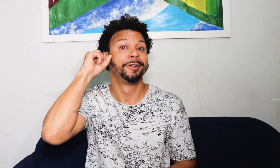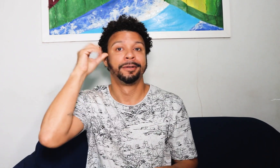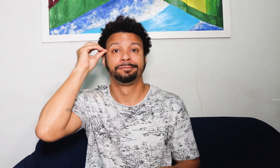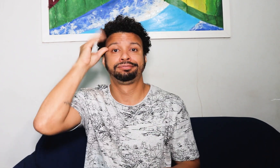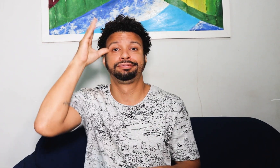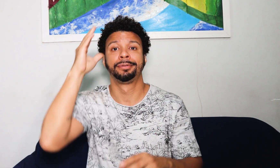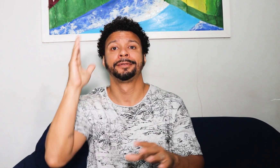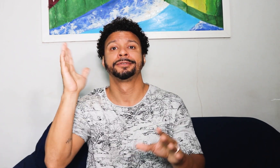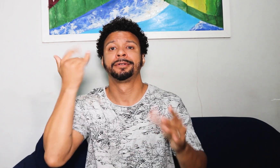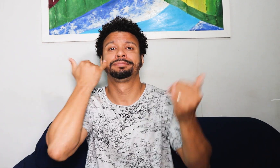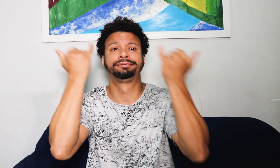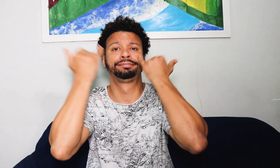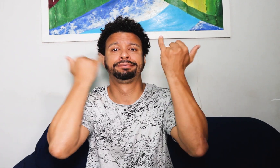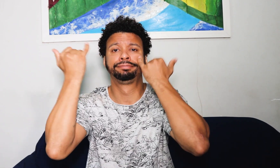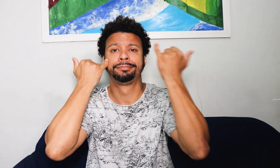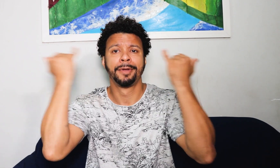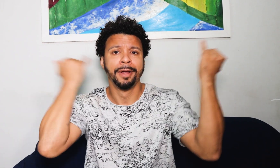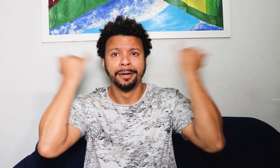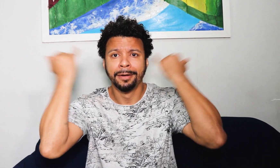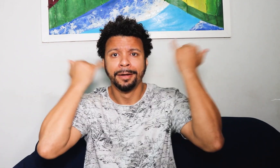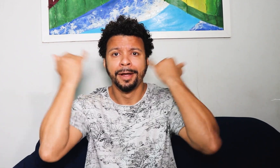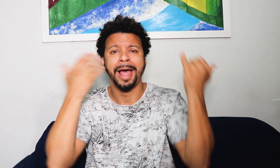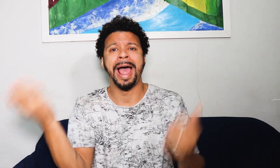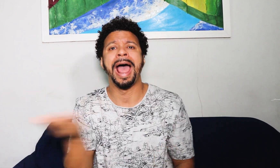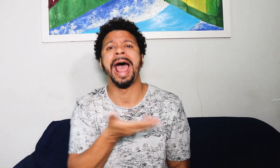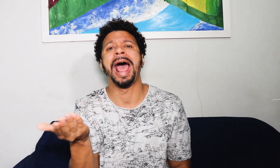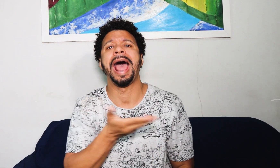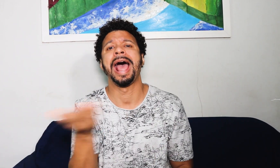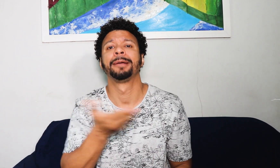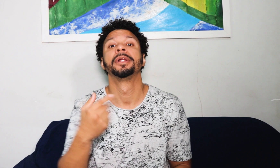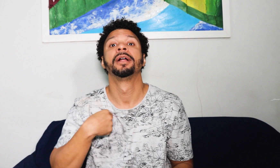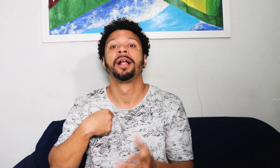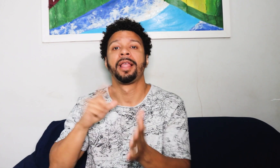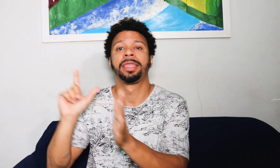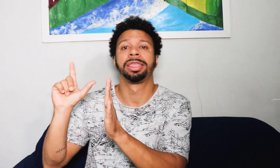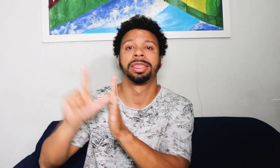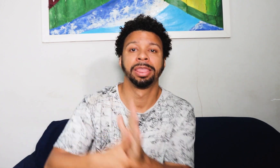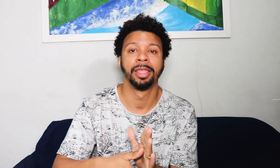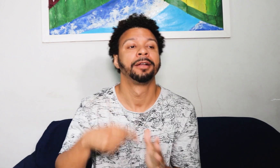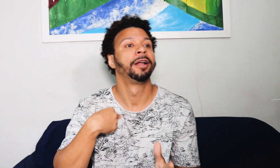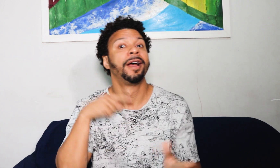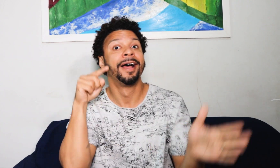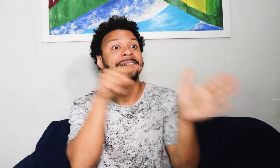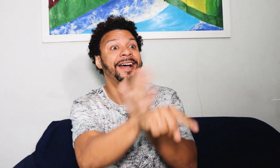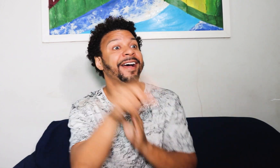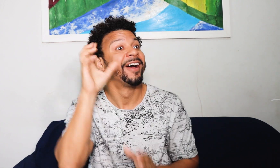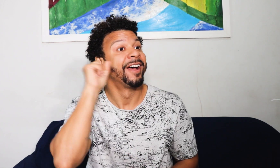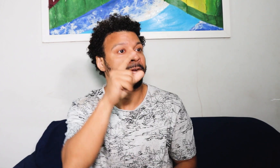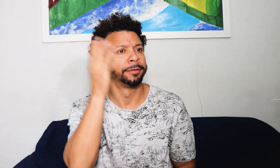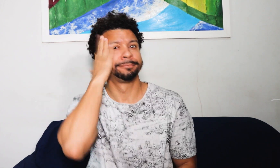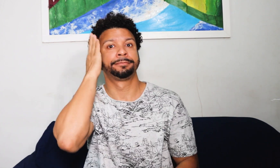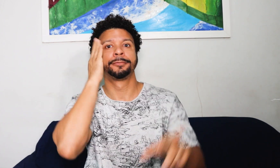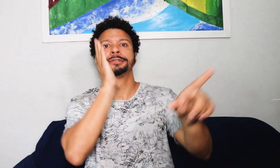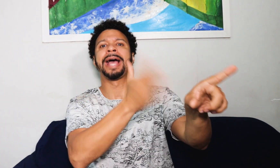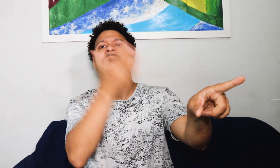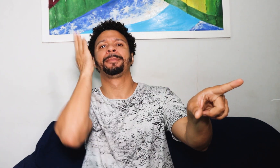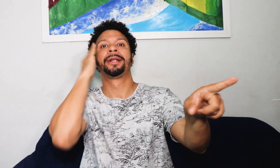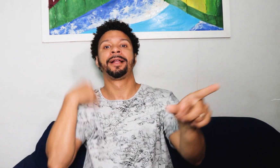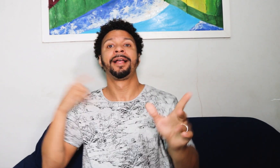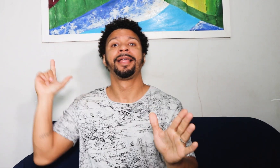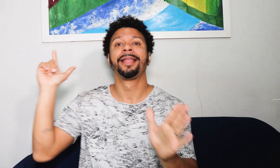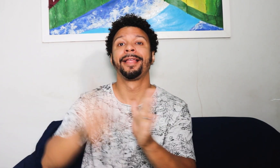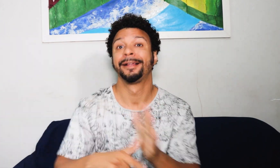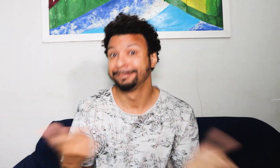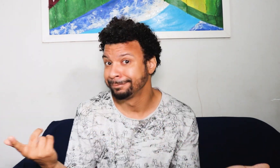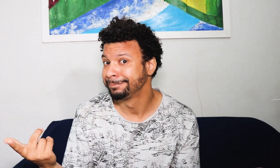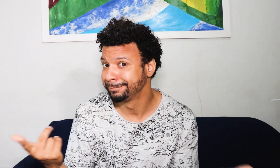ter o meu conhecimento. Os ouvintes aprendem muito mais rápido, porque eles vão ouvindo e vão sabendo. A gente pergunta alguma coisa